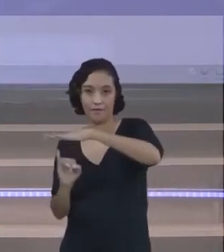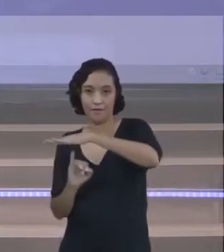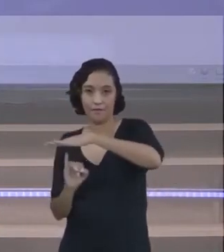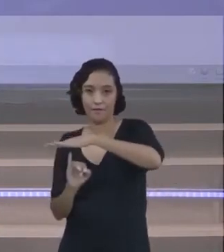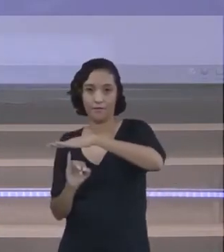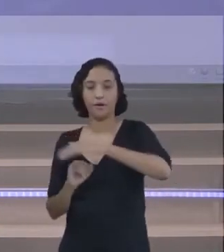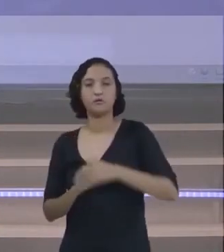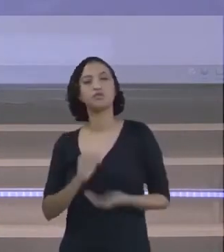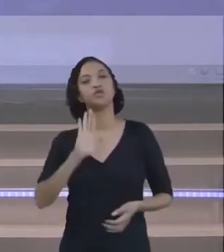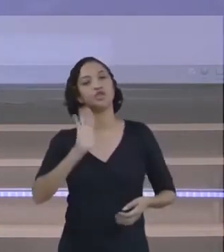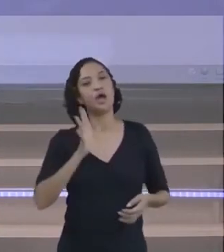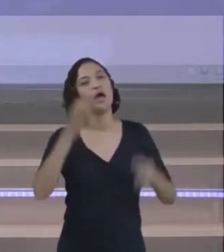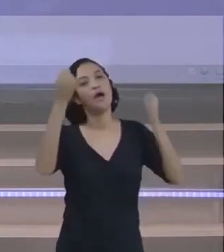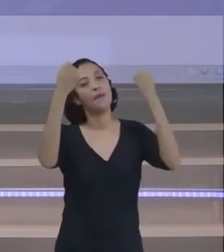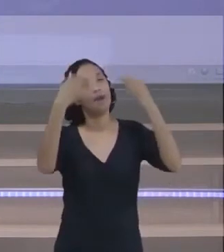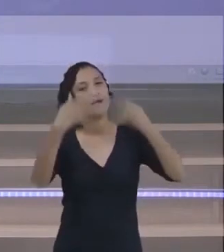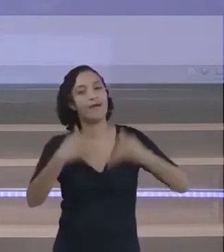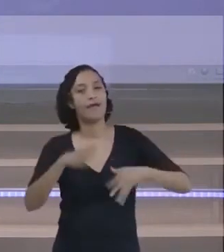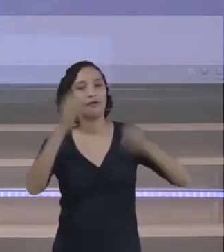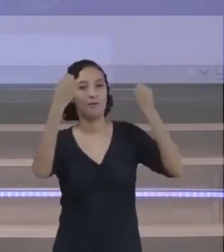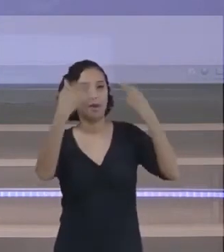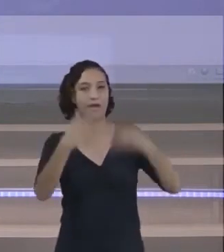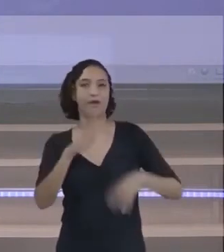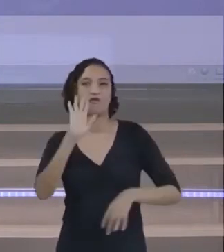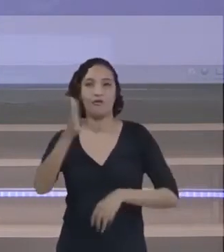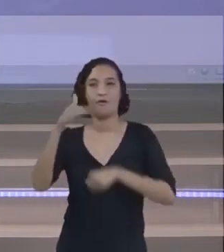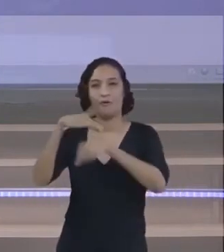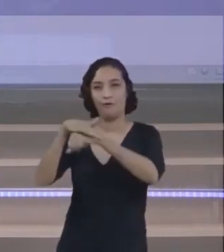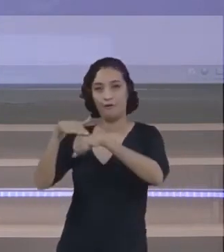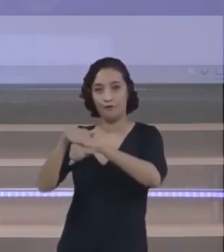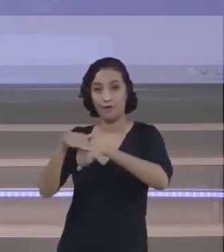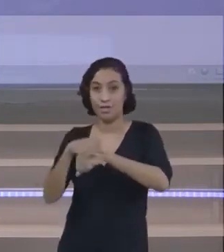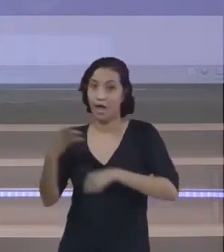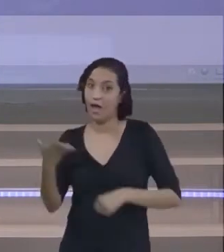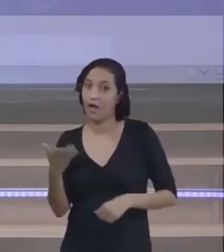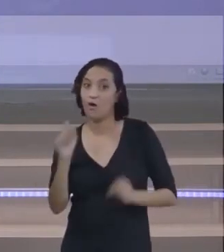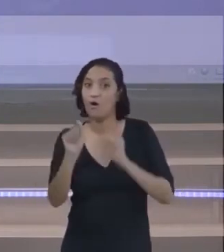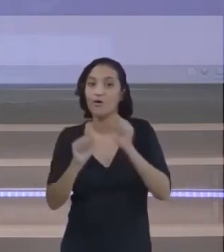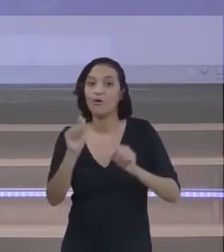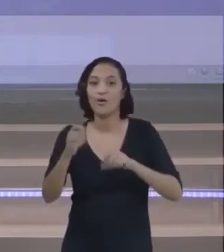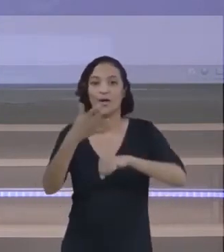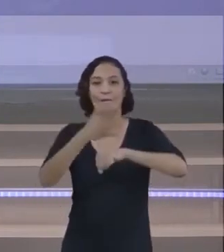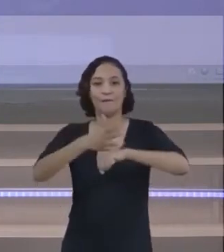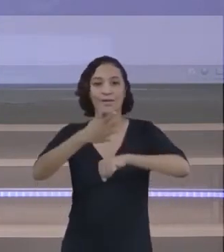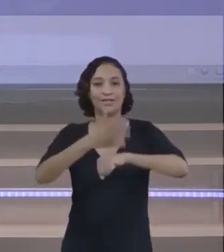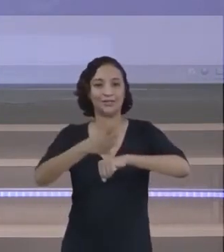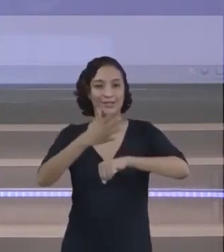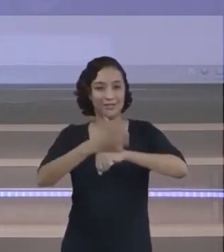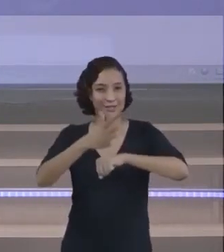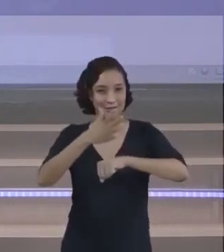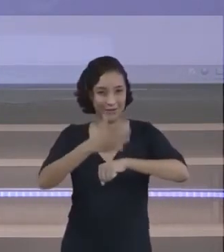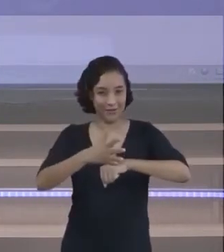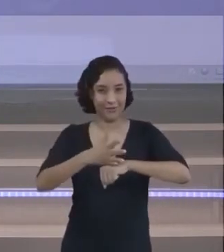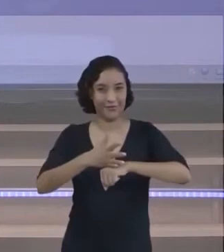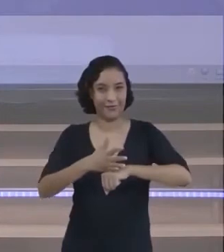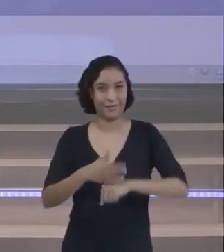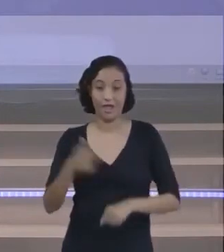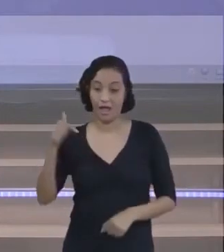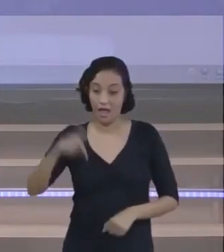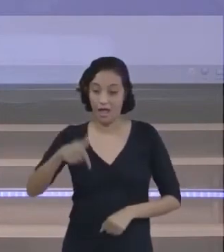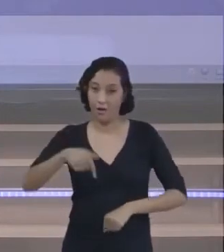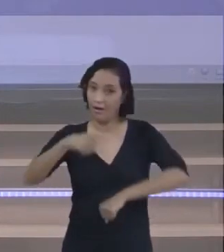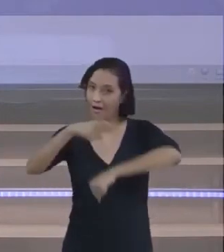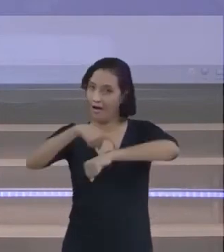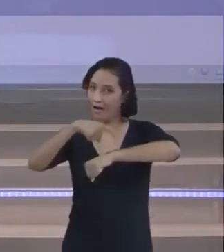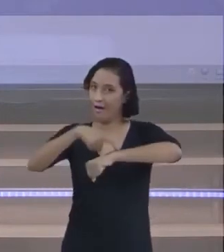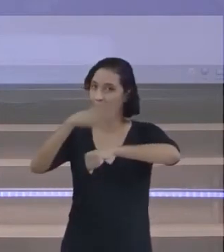já falamos bastante, já conversamos bastante, então vamos agora para o nosso exercitando. Chegou aquele momento de você